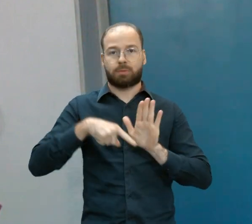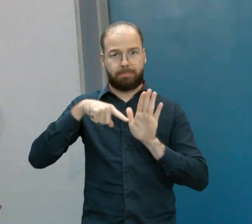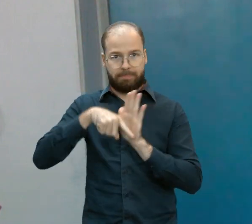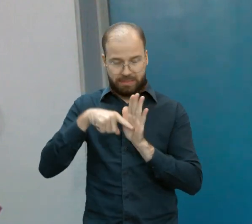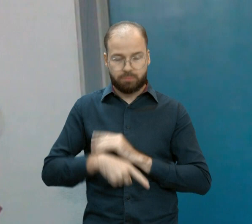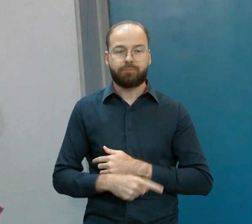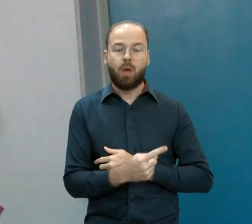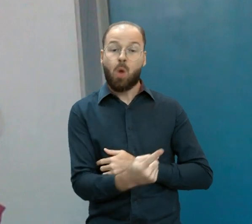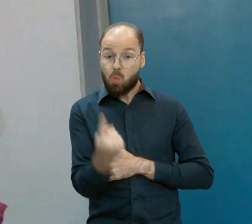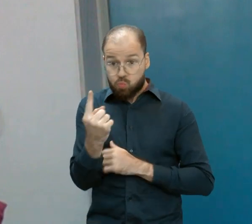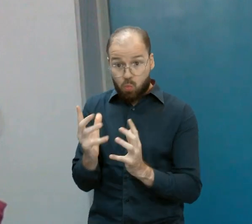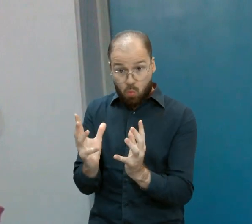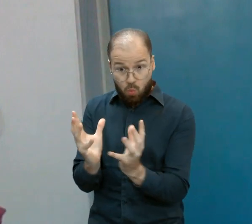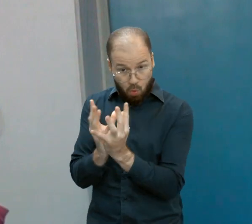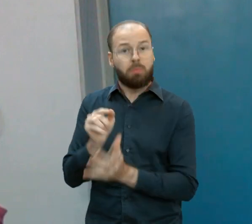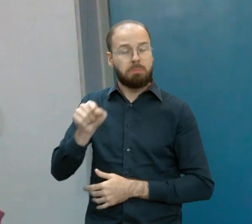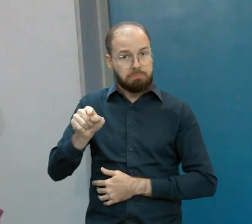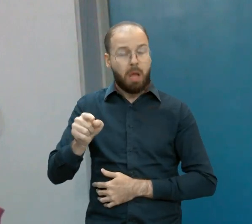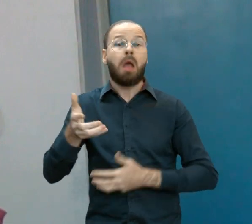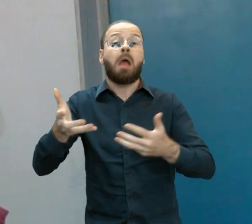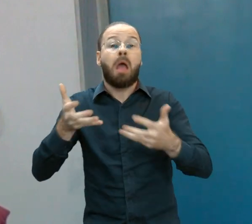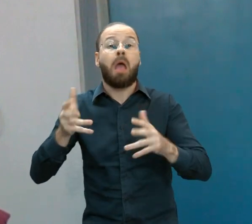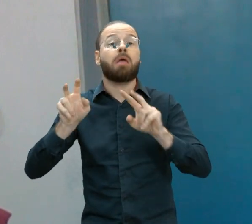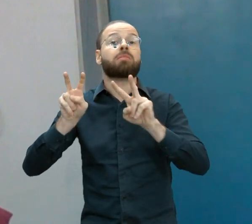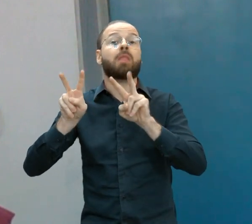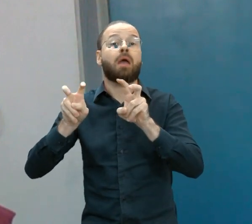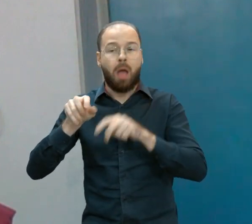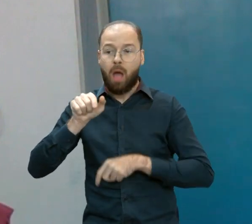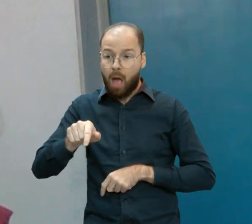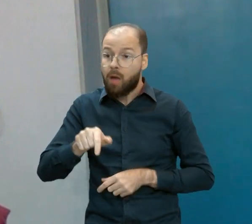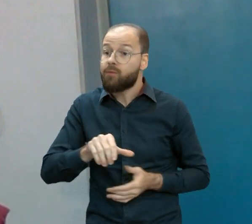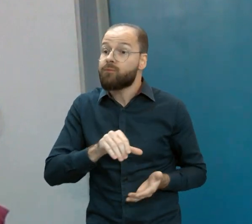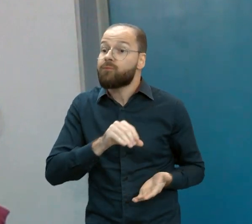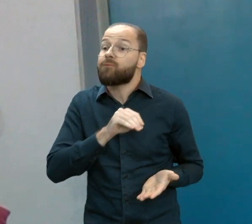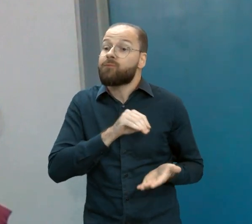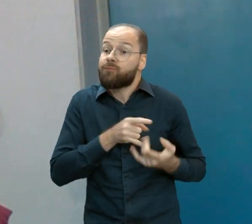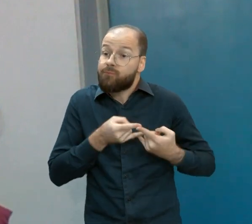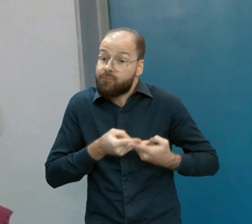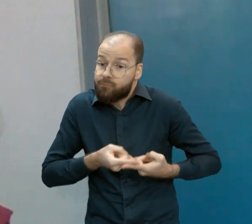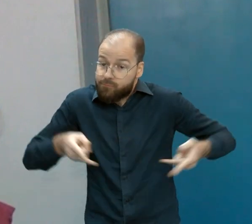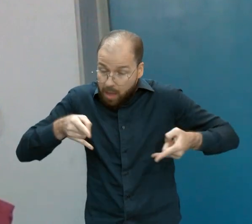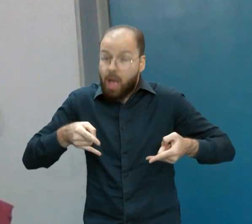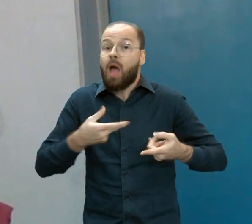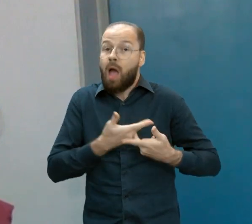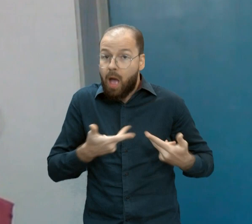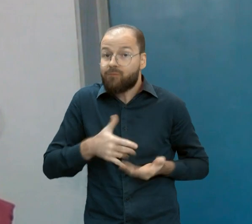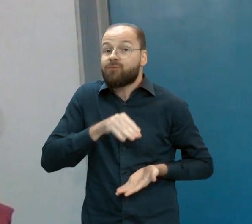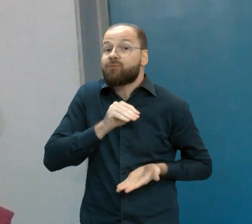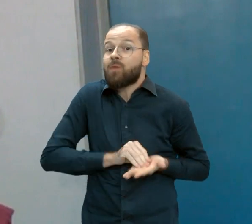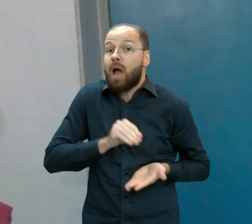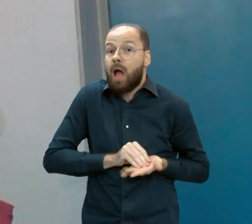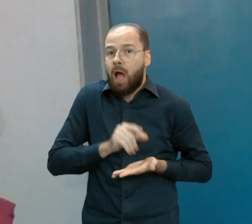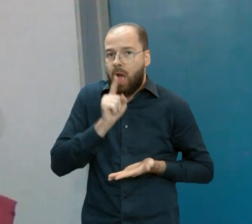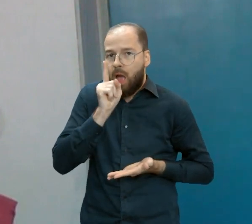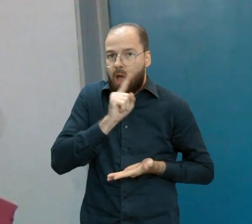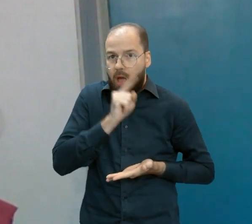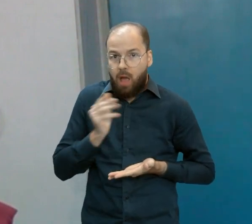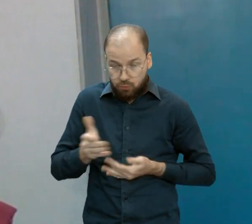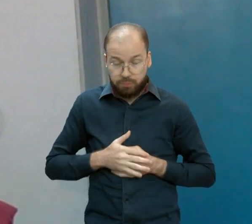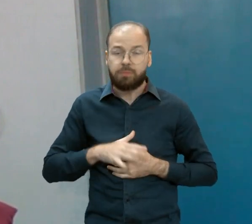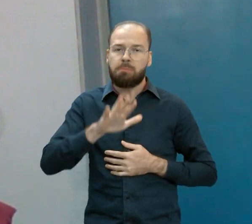de pobreza menstrual. Então, quando a gente fala de pobreza menstrual, eu acho que a Unicef ela vem desenvolvendo alguns